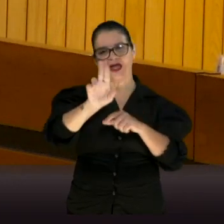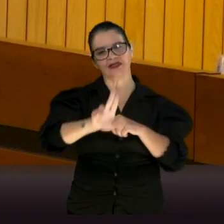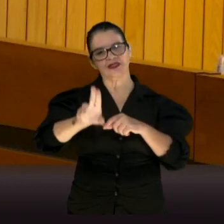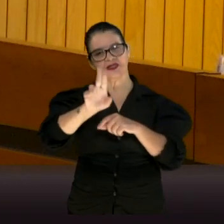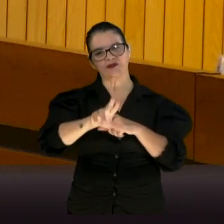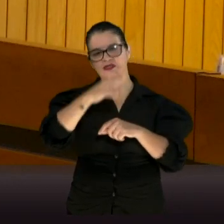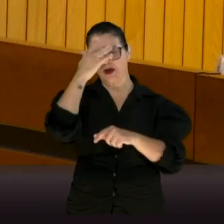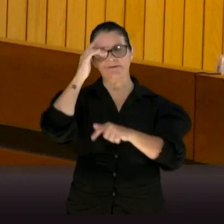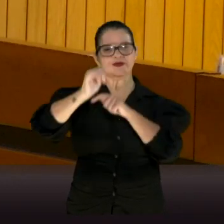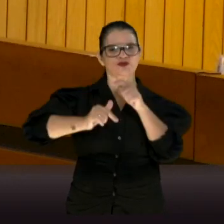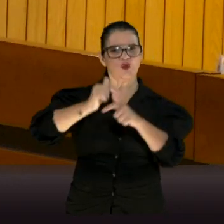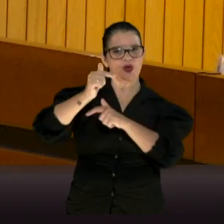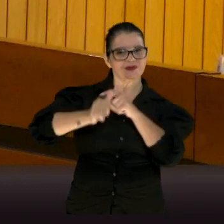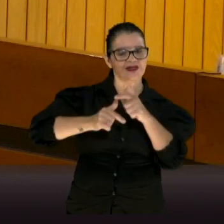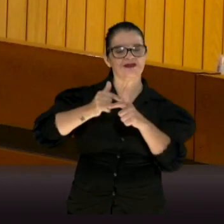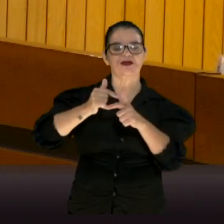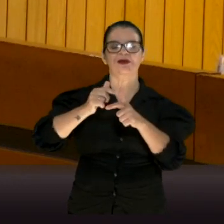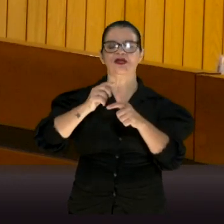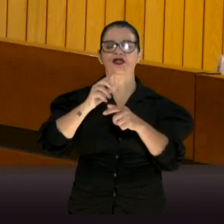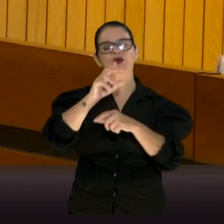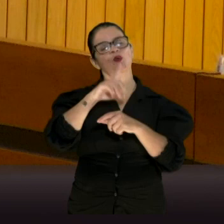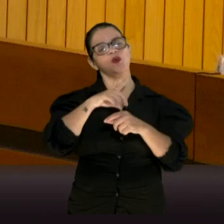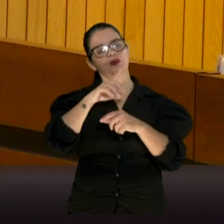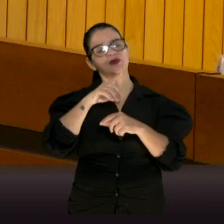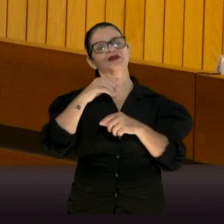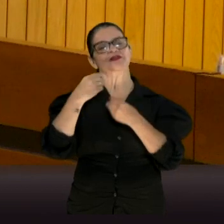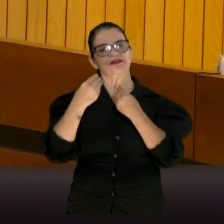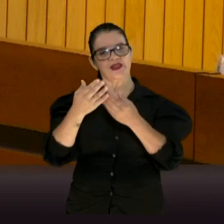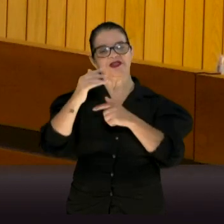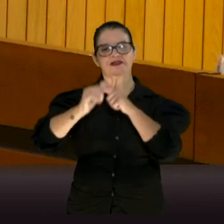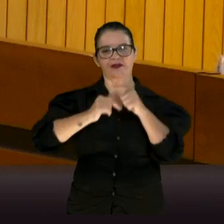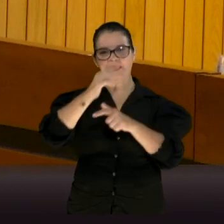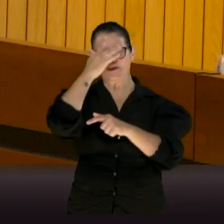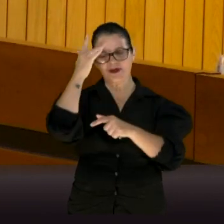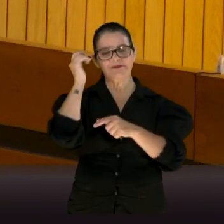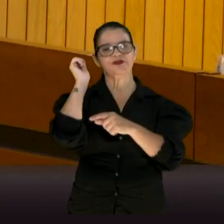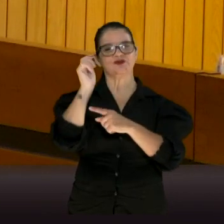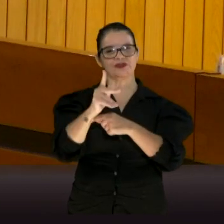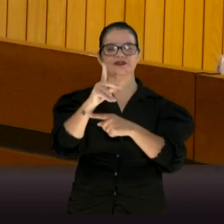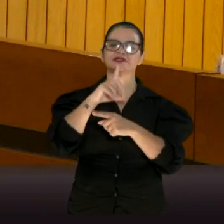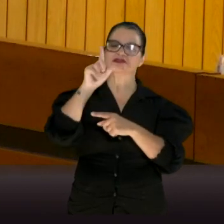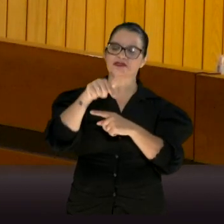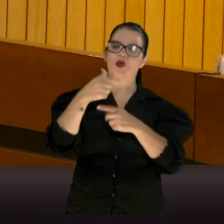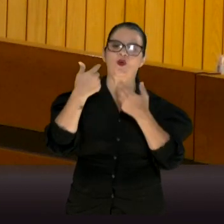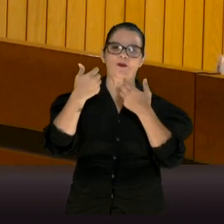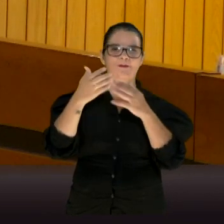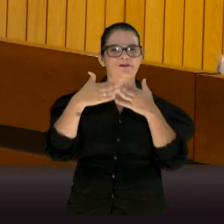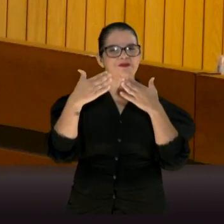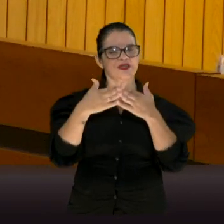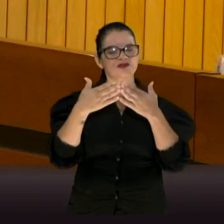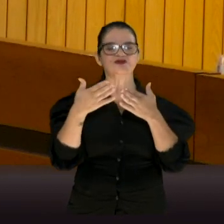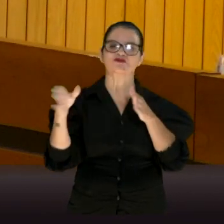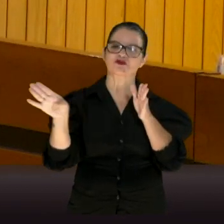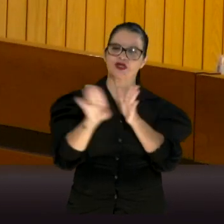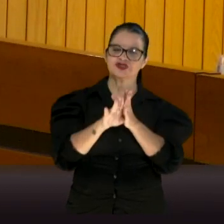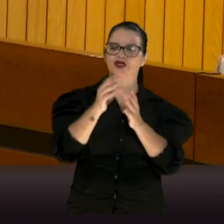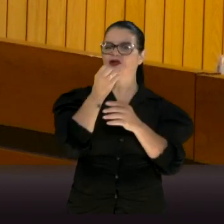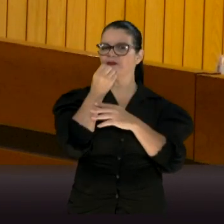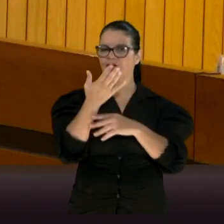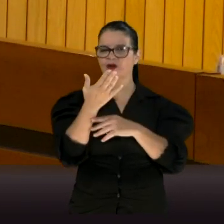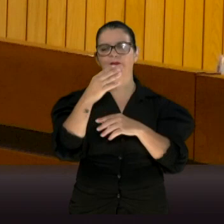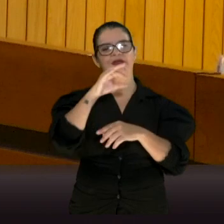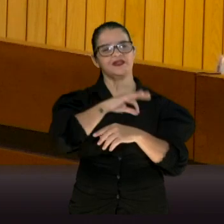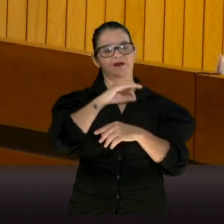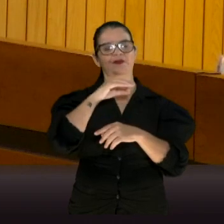da ativa usa o da reserva. Então, são minutas que estarão chegando para o bem da Polícia Militar, para